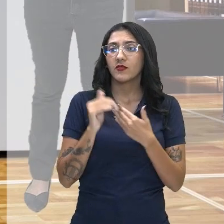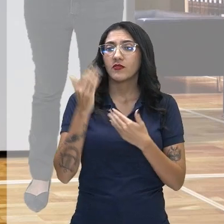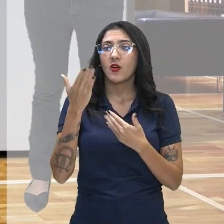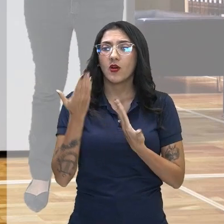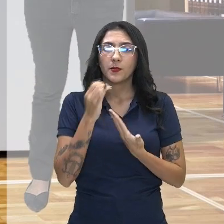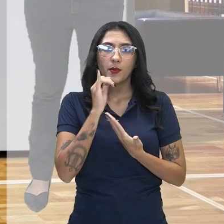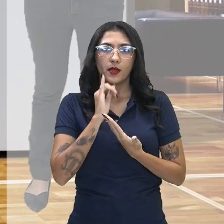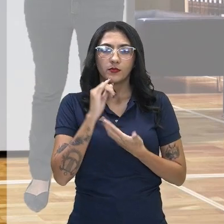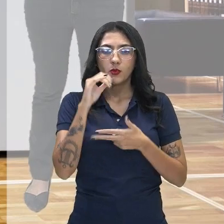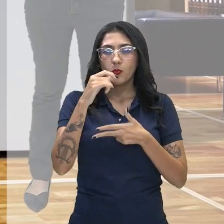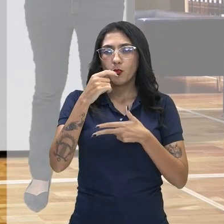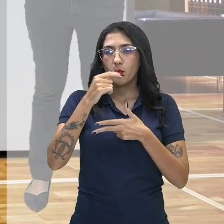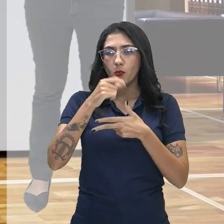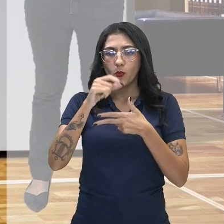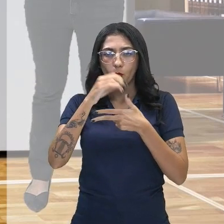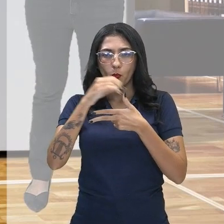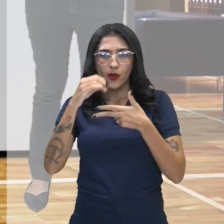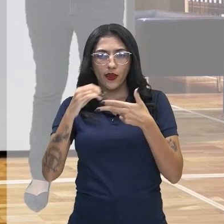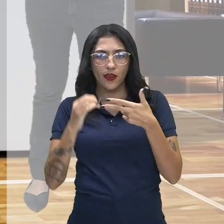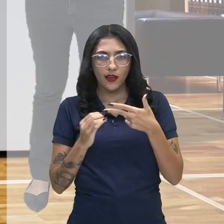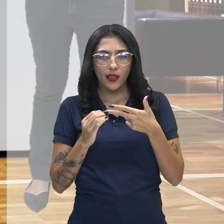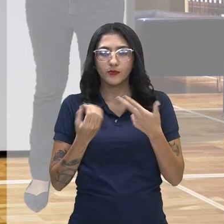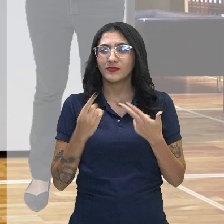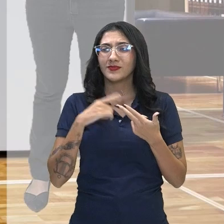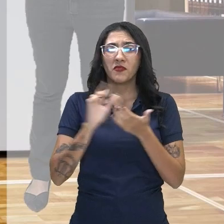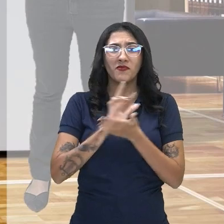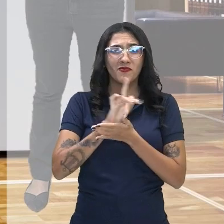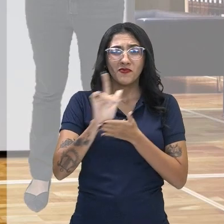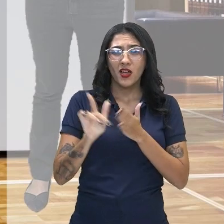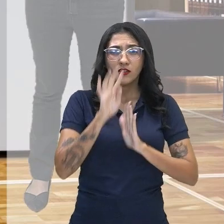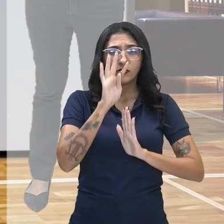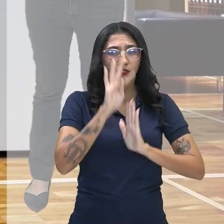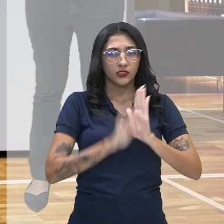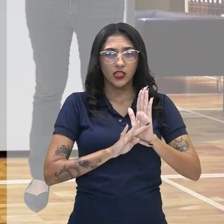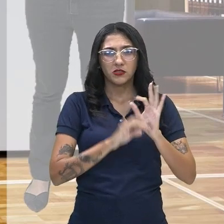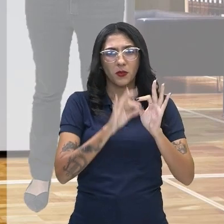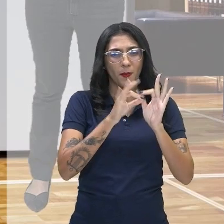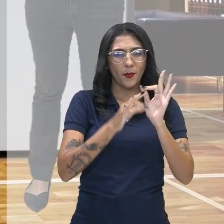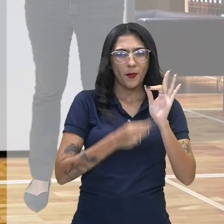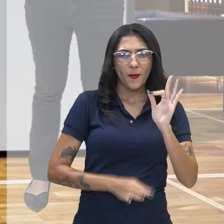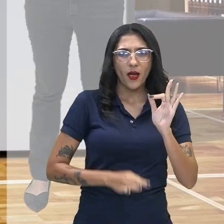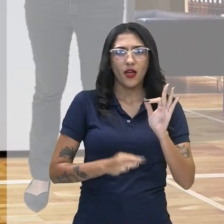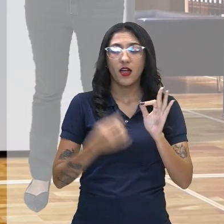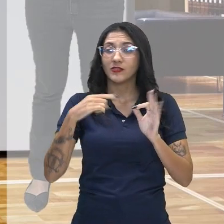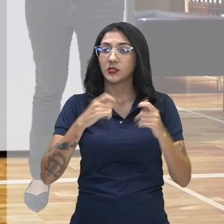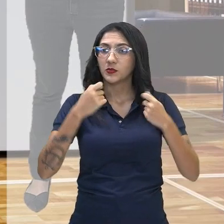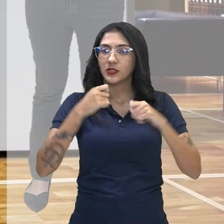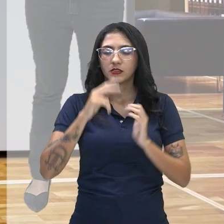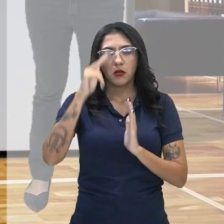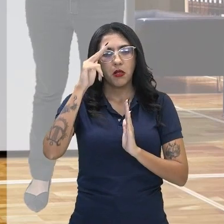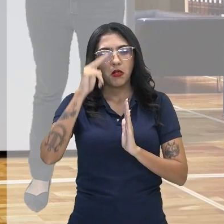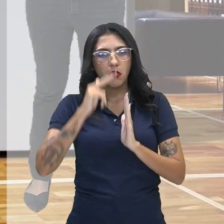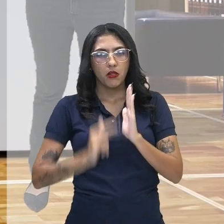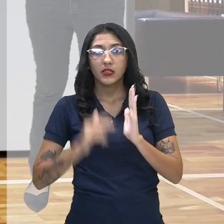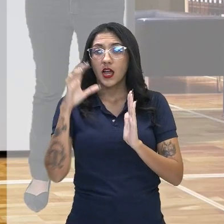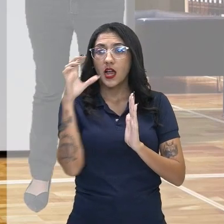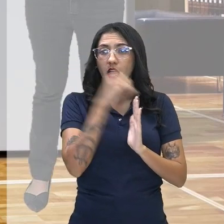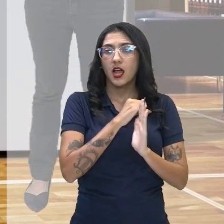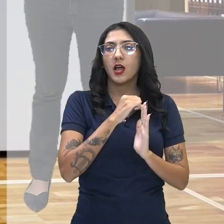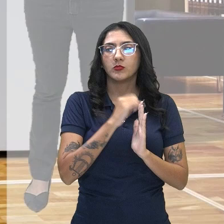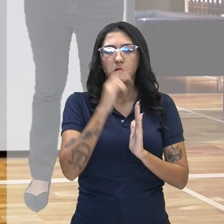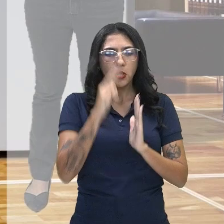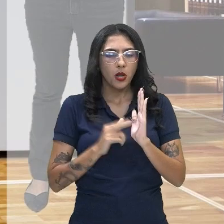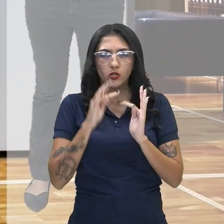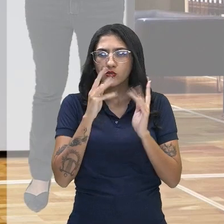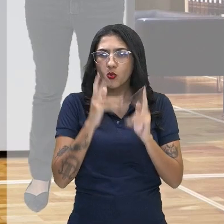Enem. Você tem vários textos ali, você tem que ser rápido, né, para fazer aquela leitura, um apanhado geral